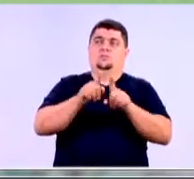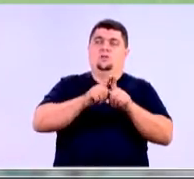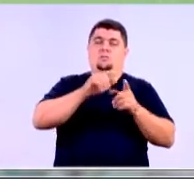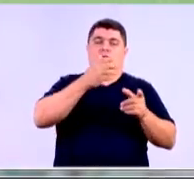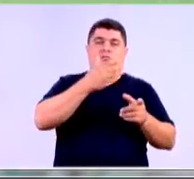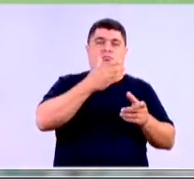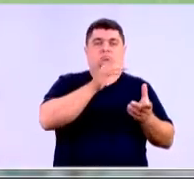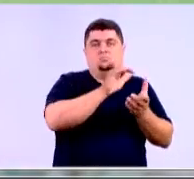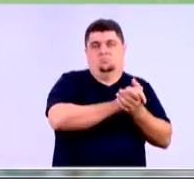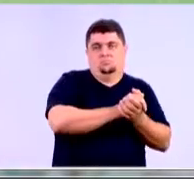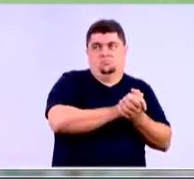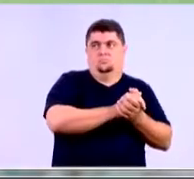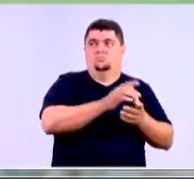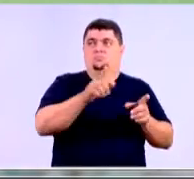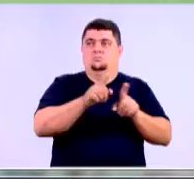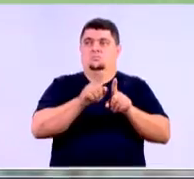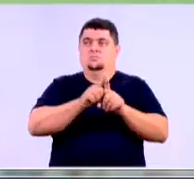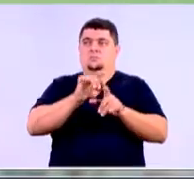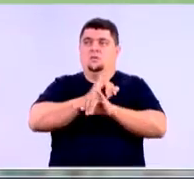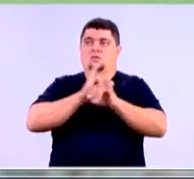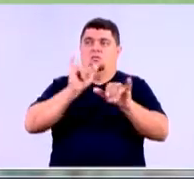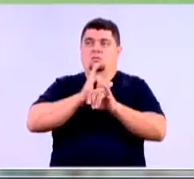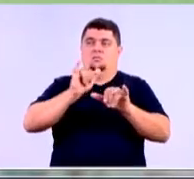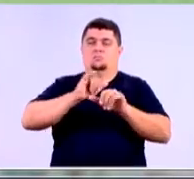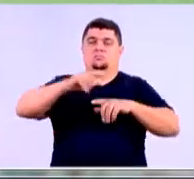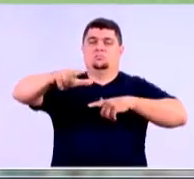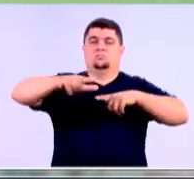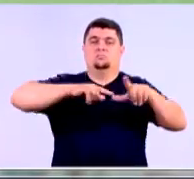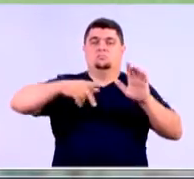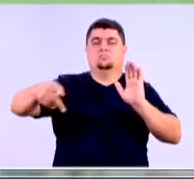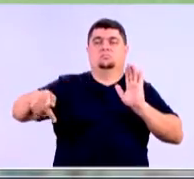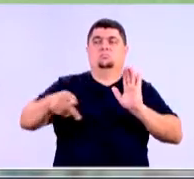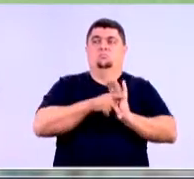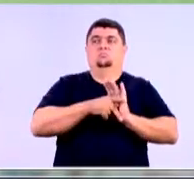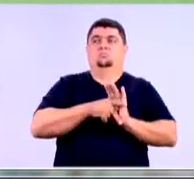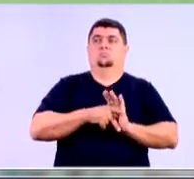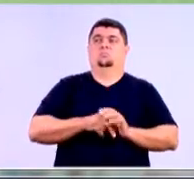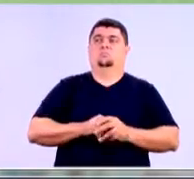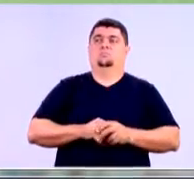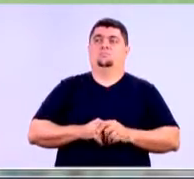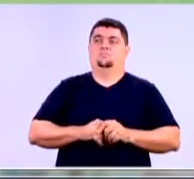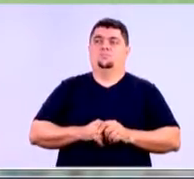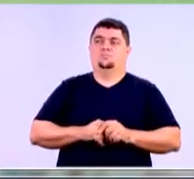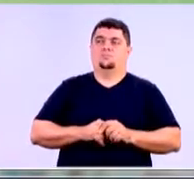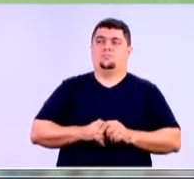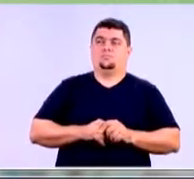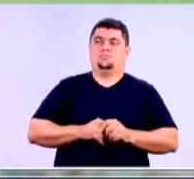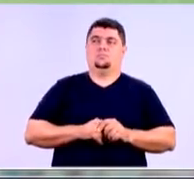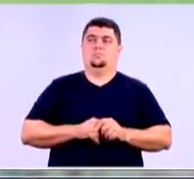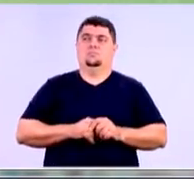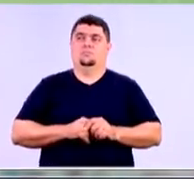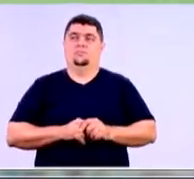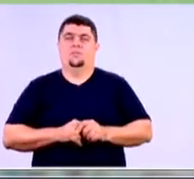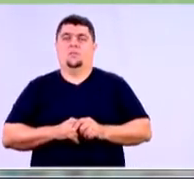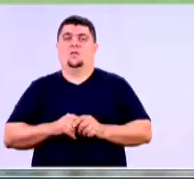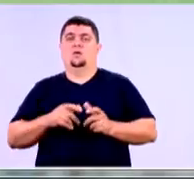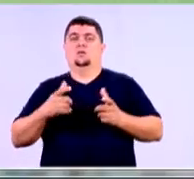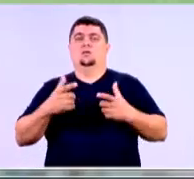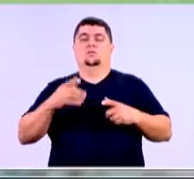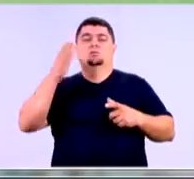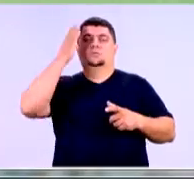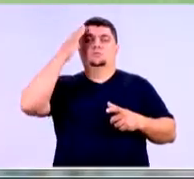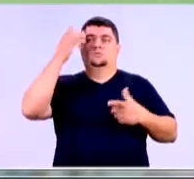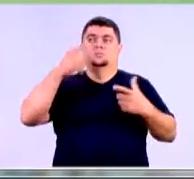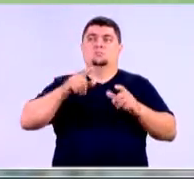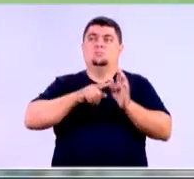e principalmente informações profissionais. Os dados pessoais vão servir para que seja feita uma consulta